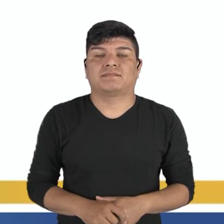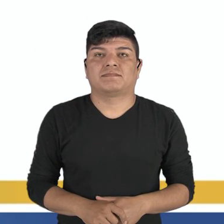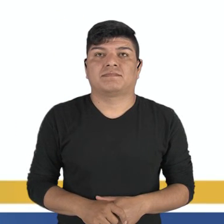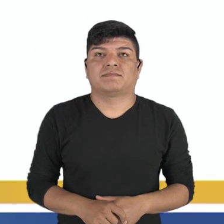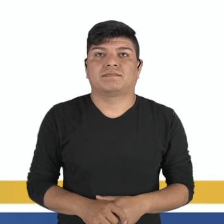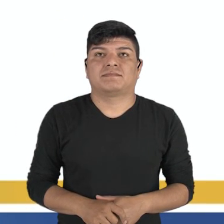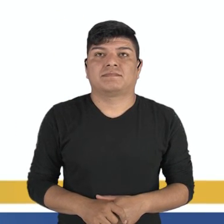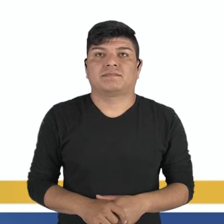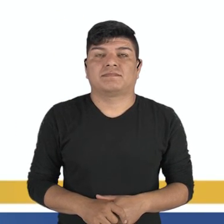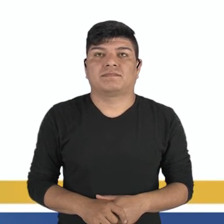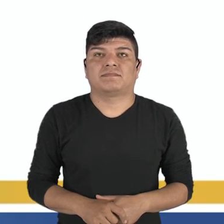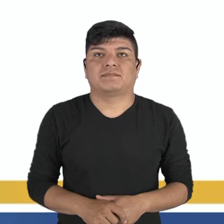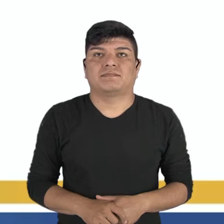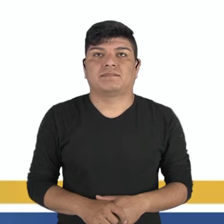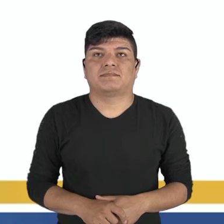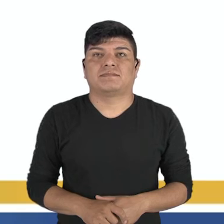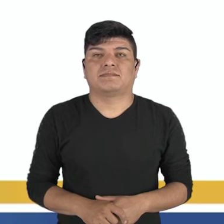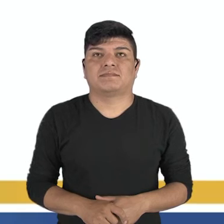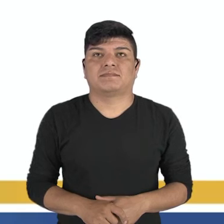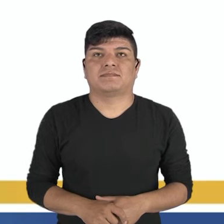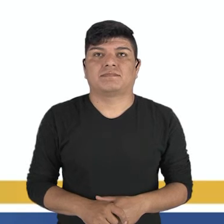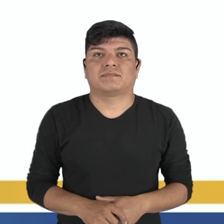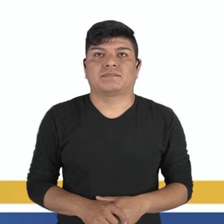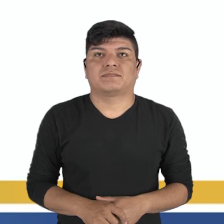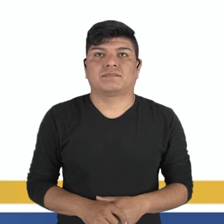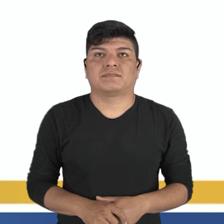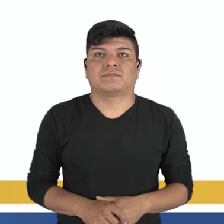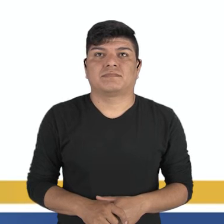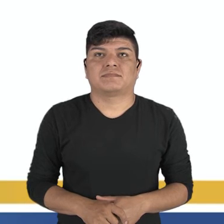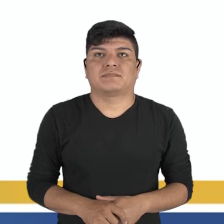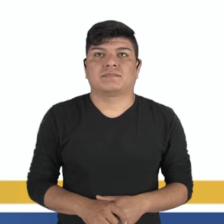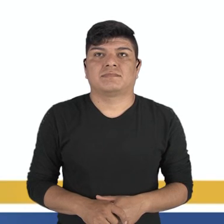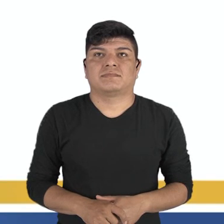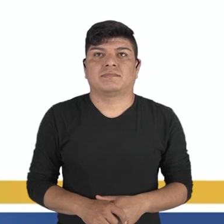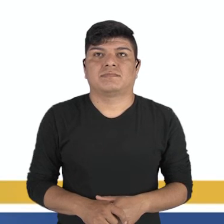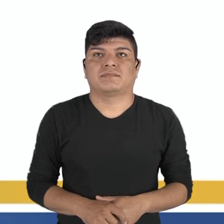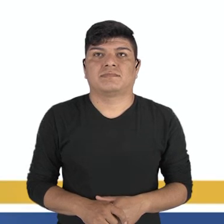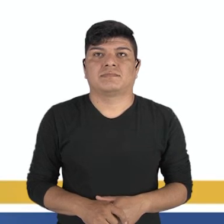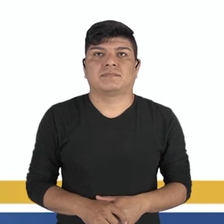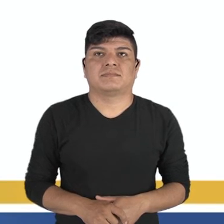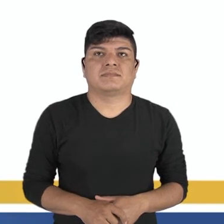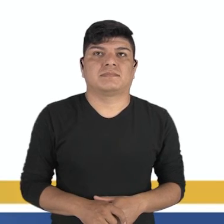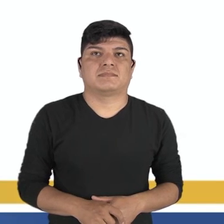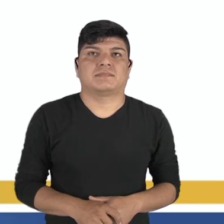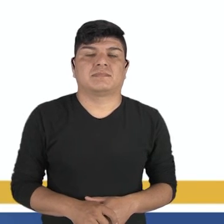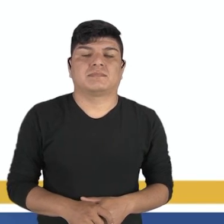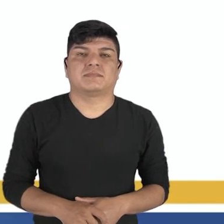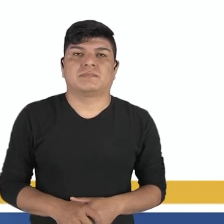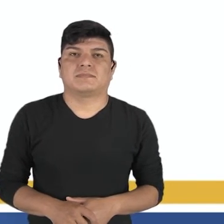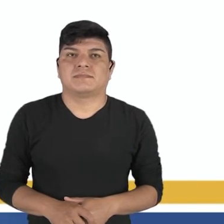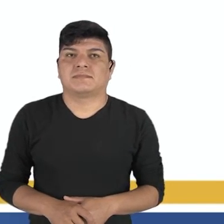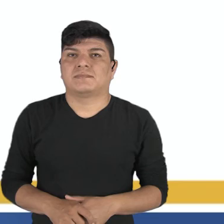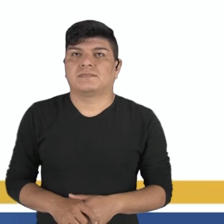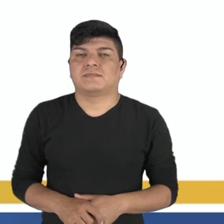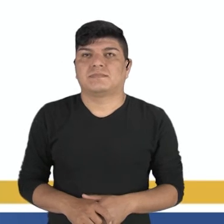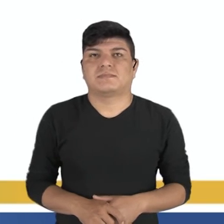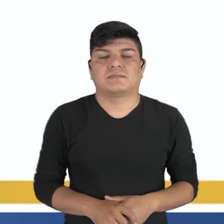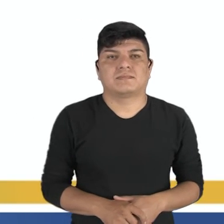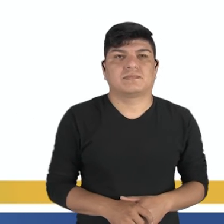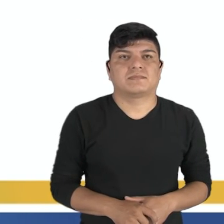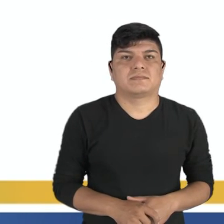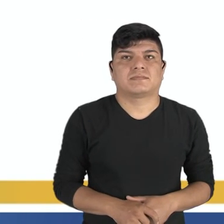11:40 p.m. on April 14th, 1912, she struck